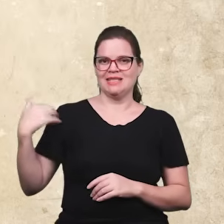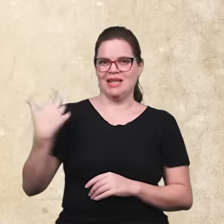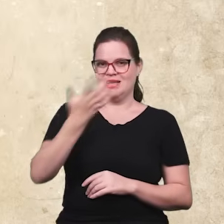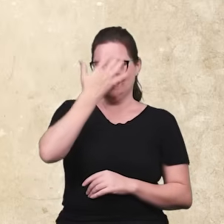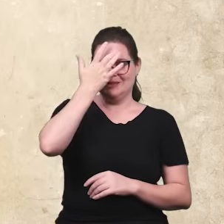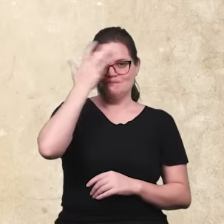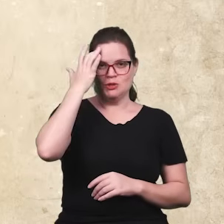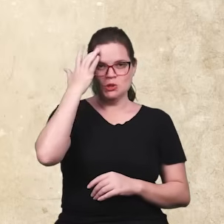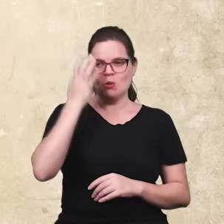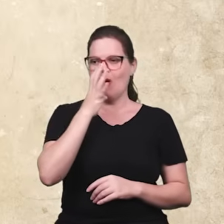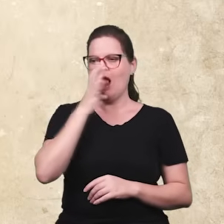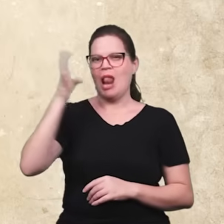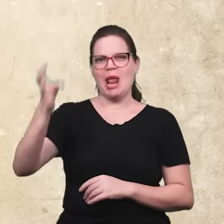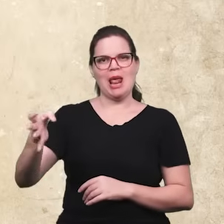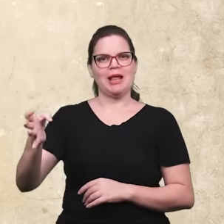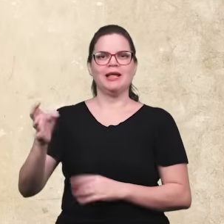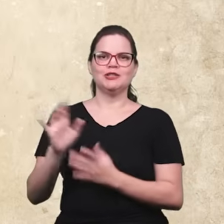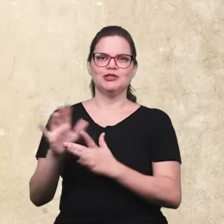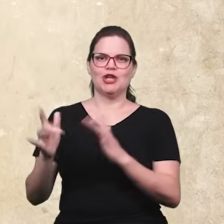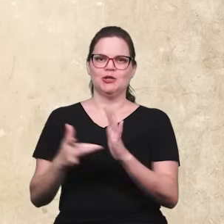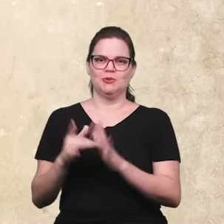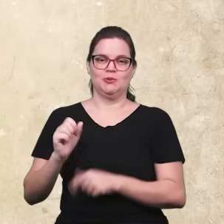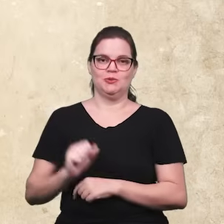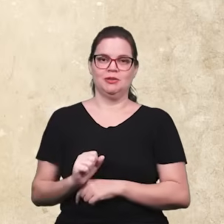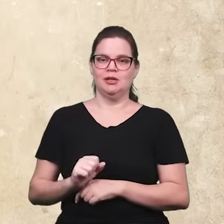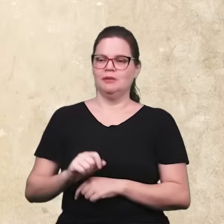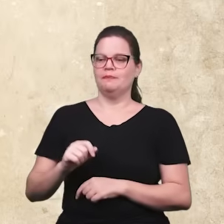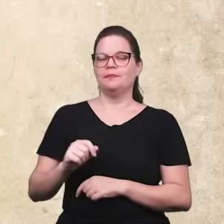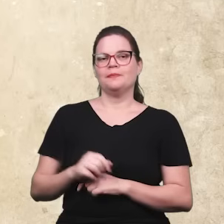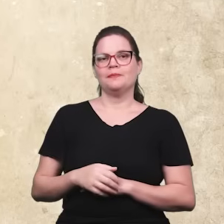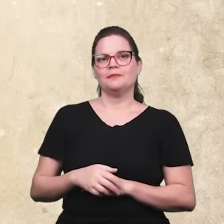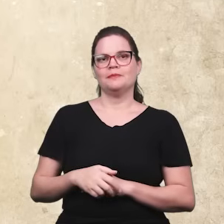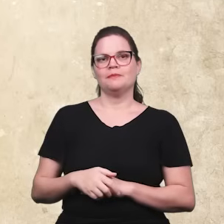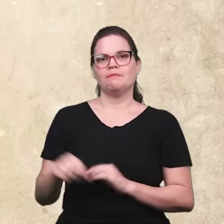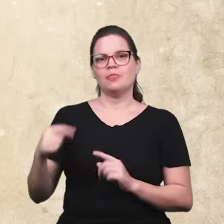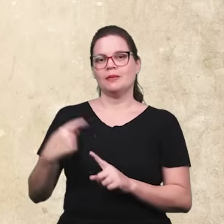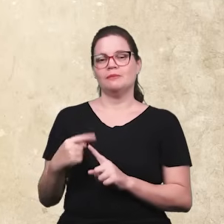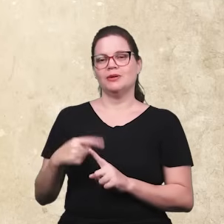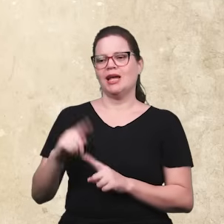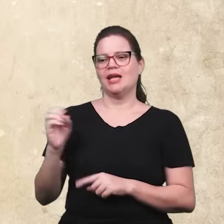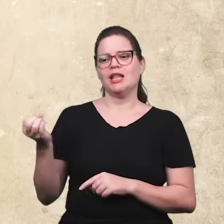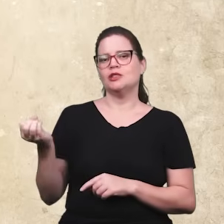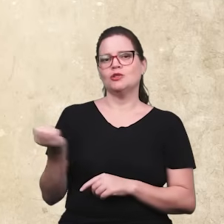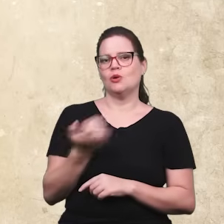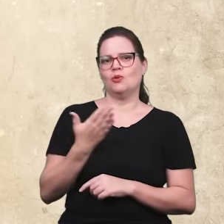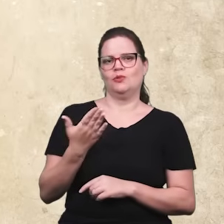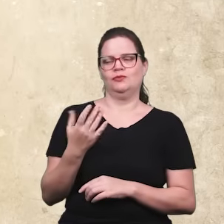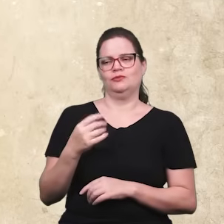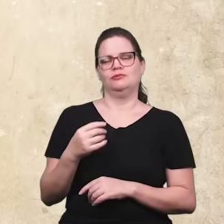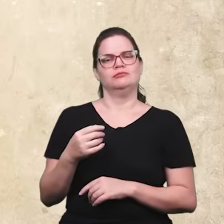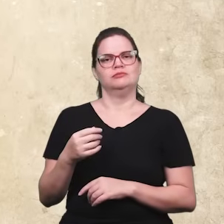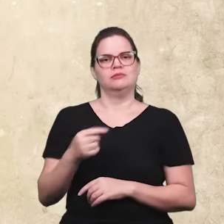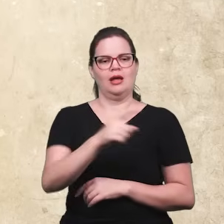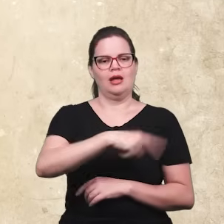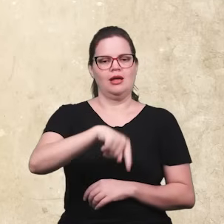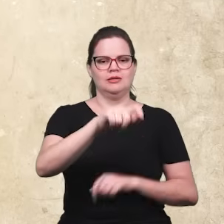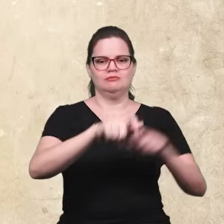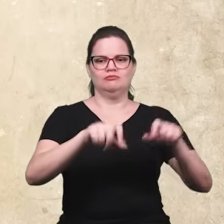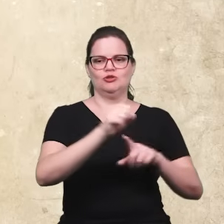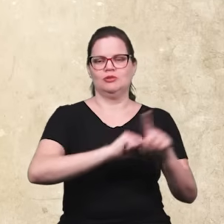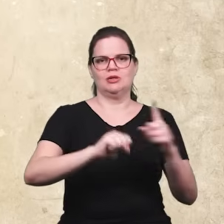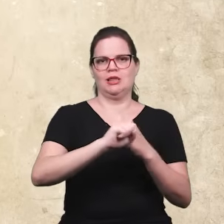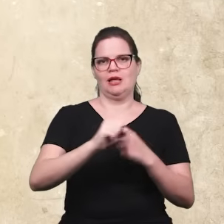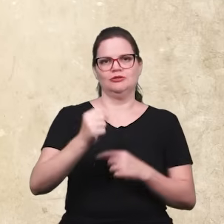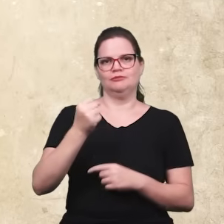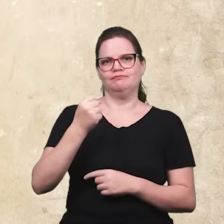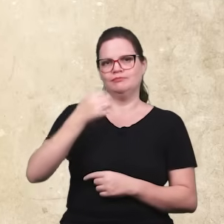um forasteiro, né? É algo que era novo na sociedade de Israel,